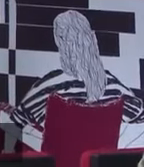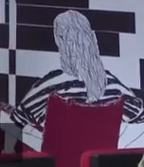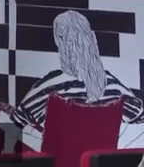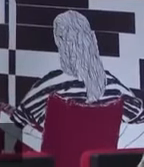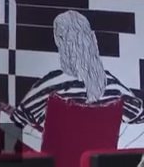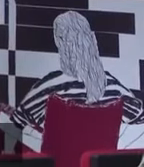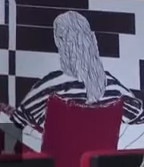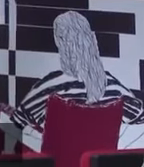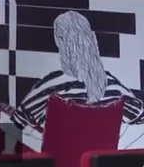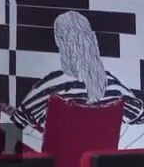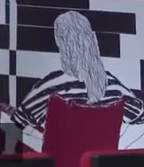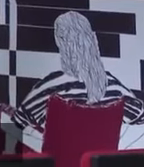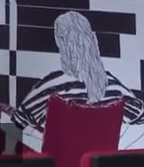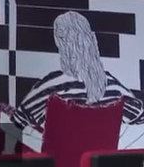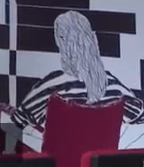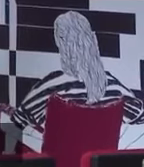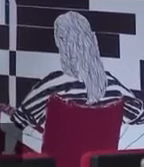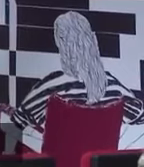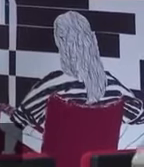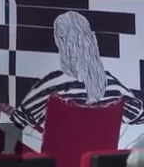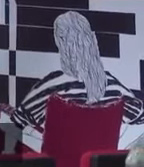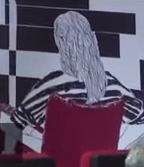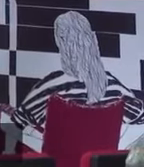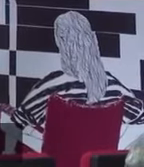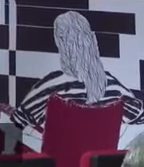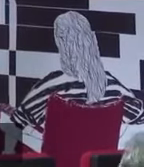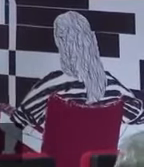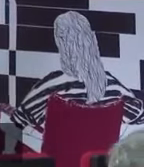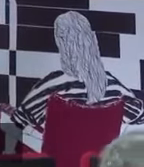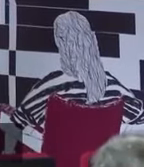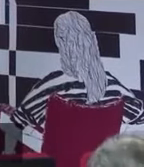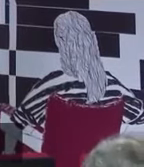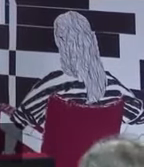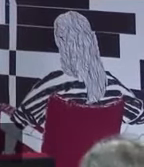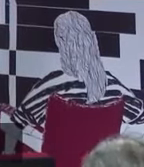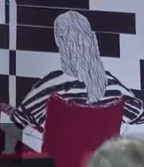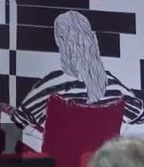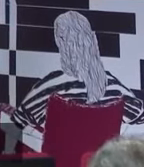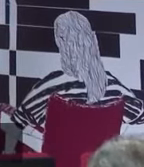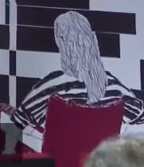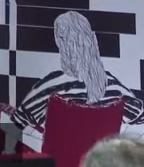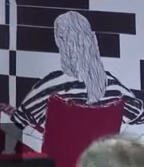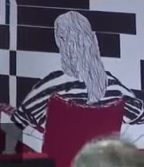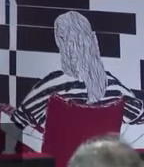uma gravata azul com detalhes, uma gravata vermelha, perdão, com detalhes em azul.